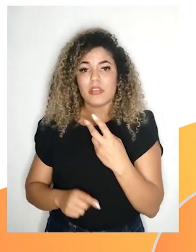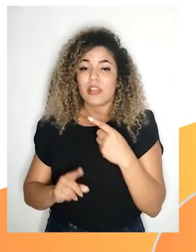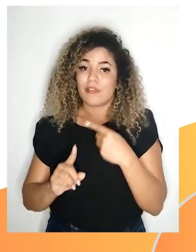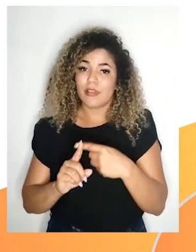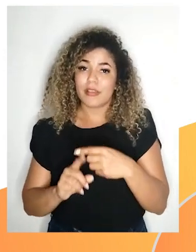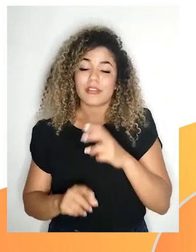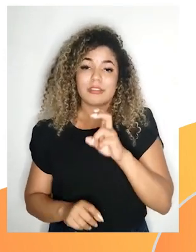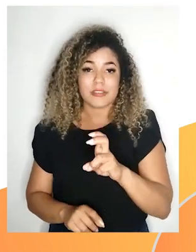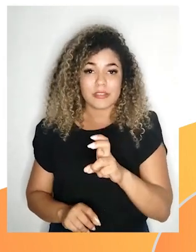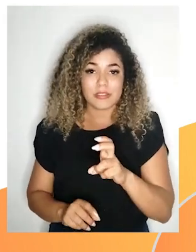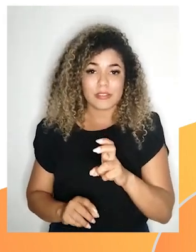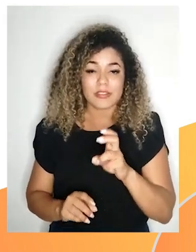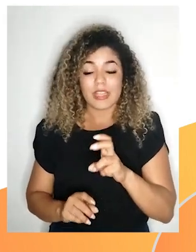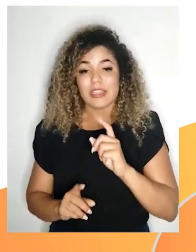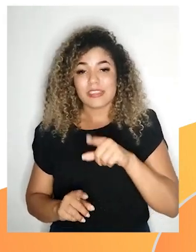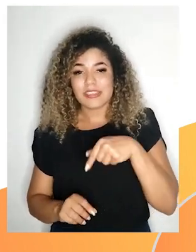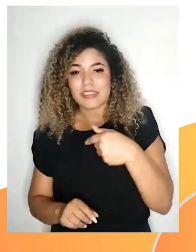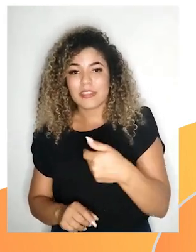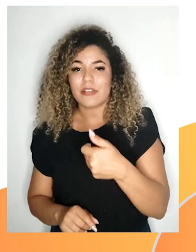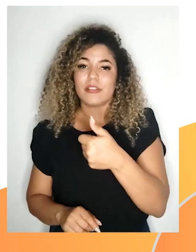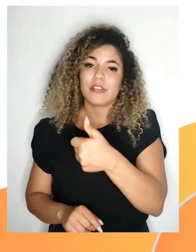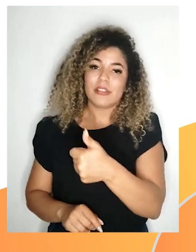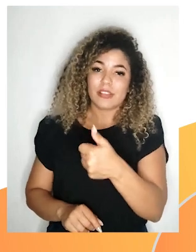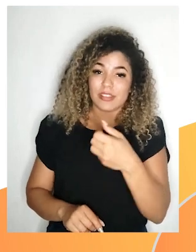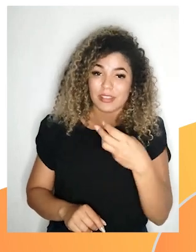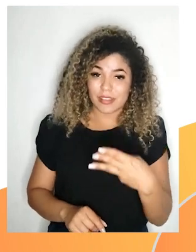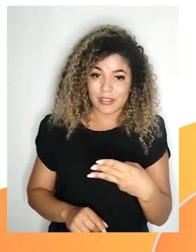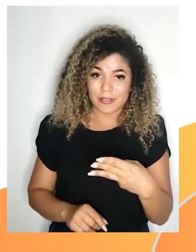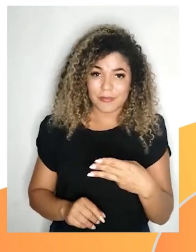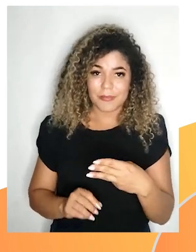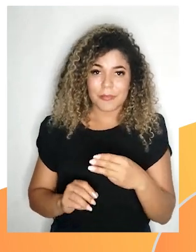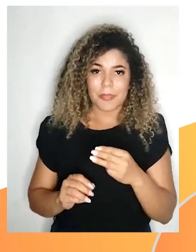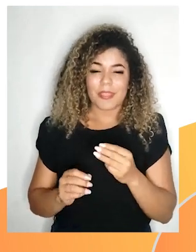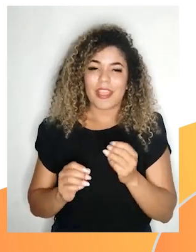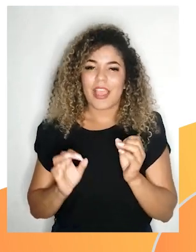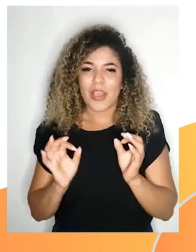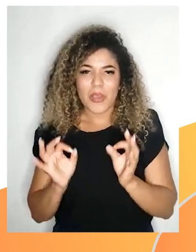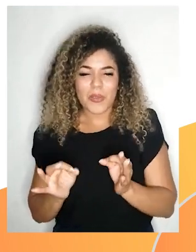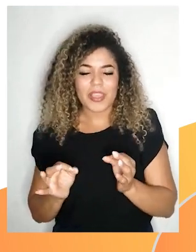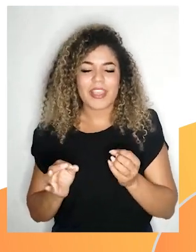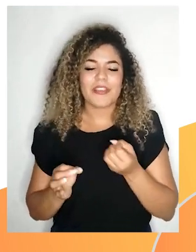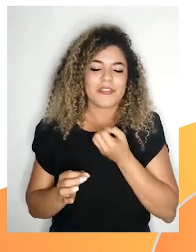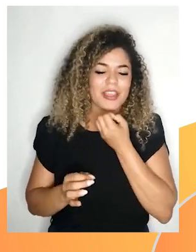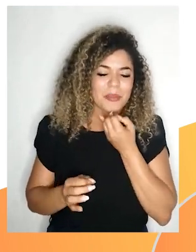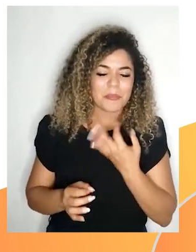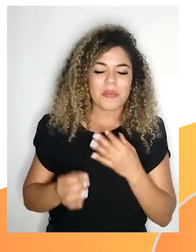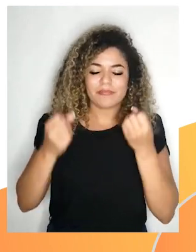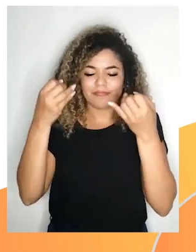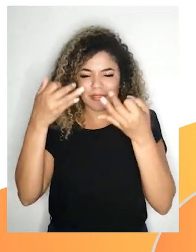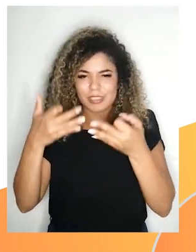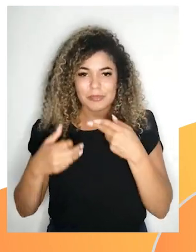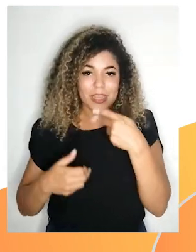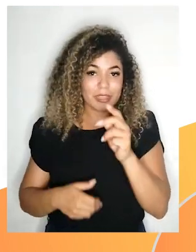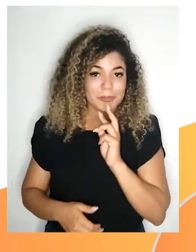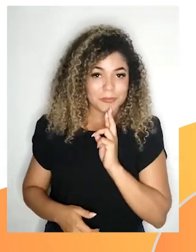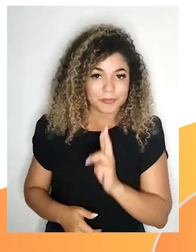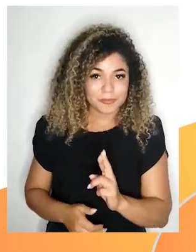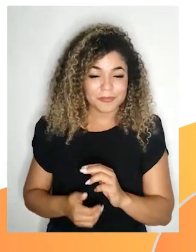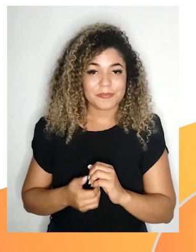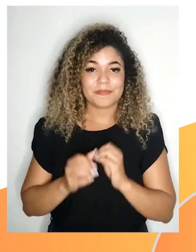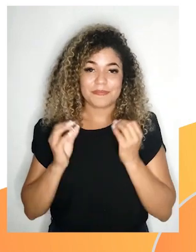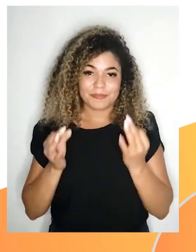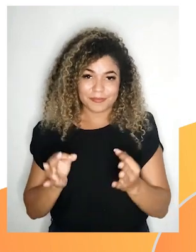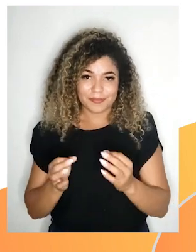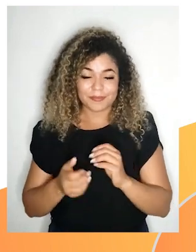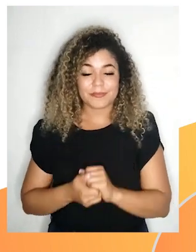ele vai para 5. E da 5 ele vai para a casa 13. E aí vai estar justificado a sua resposta.